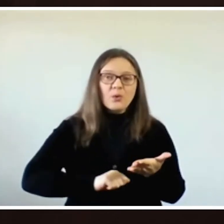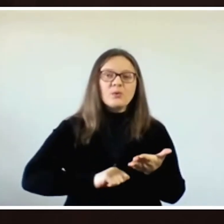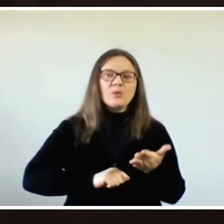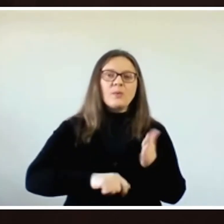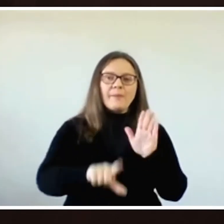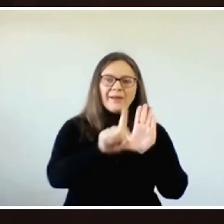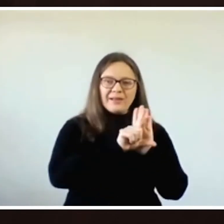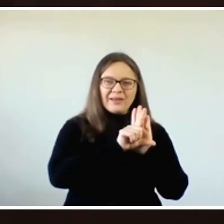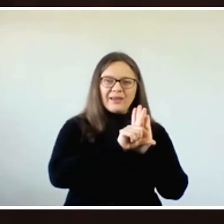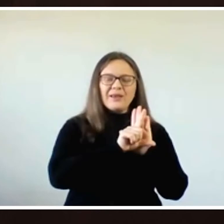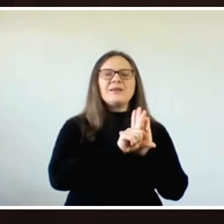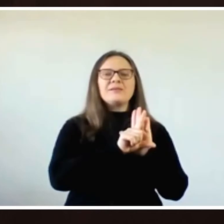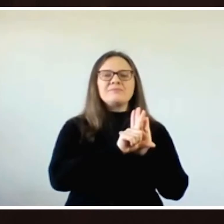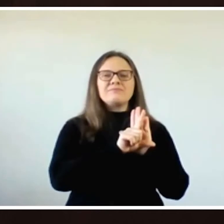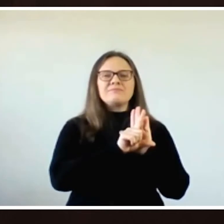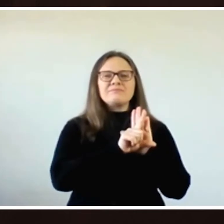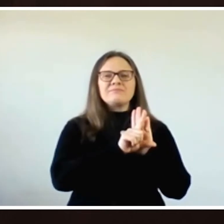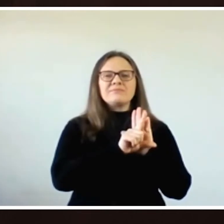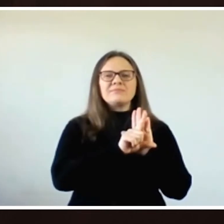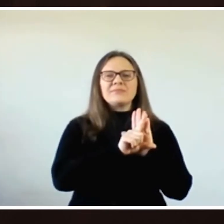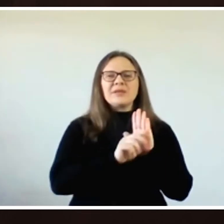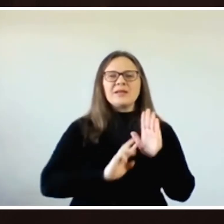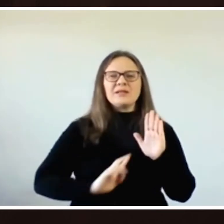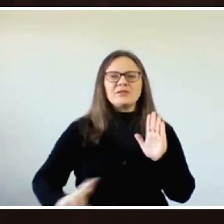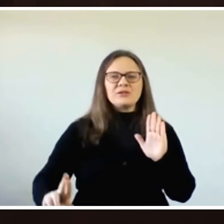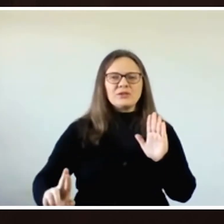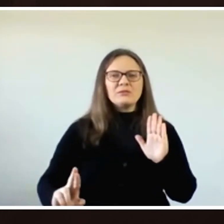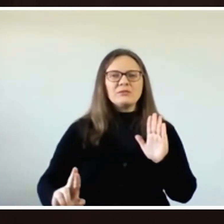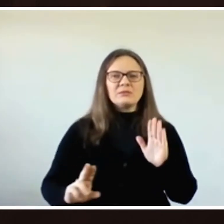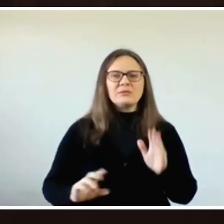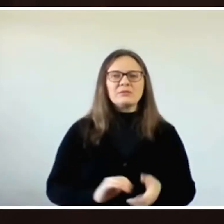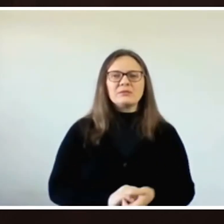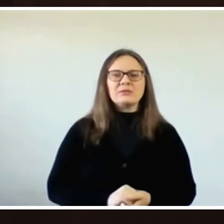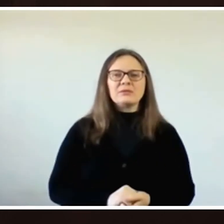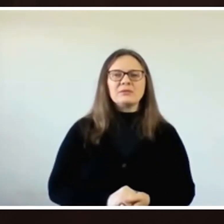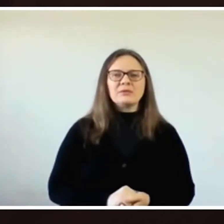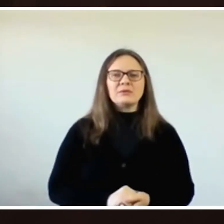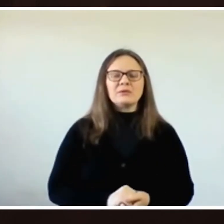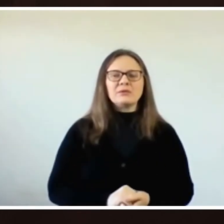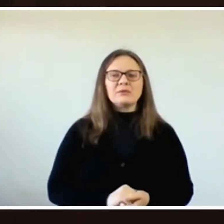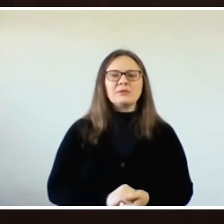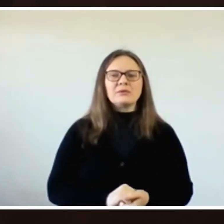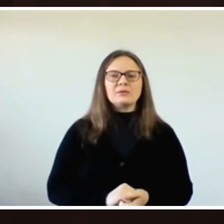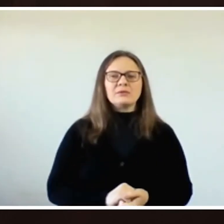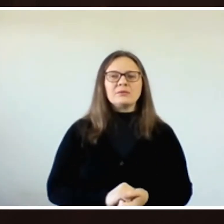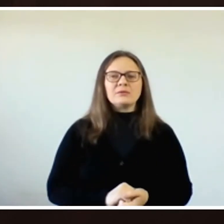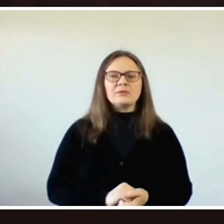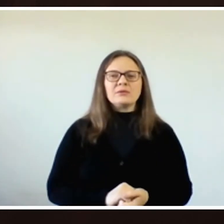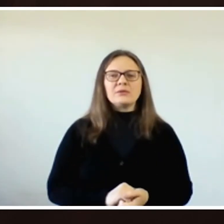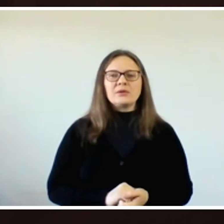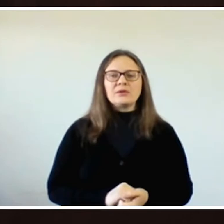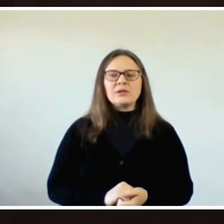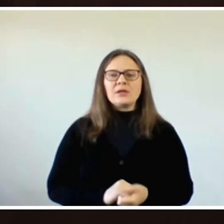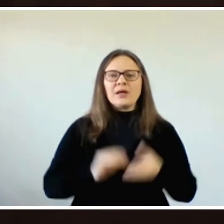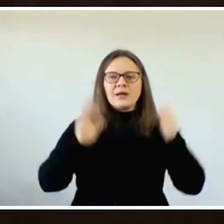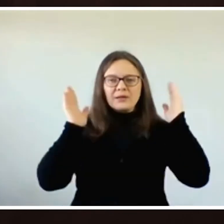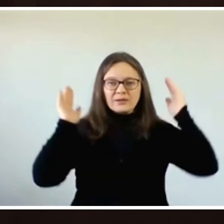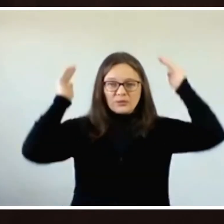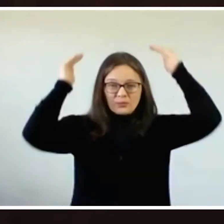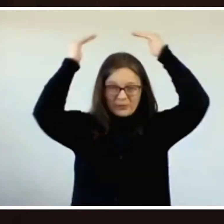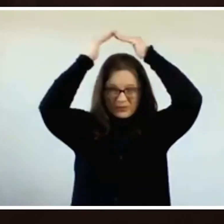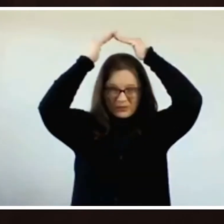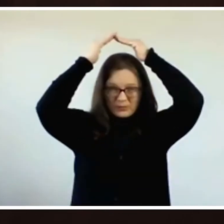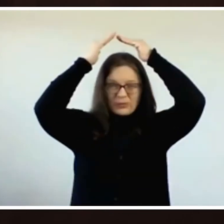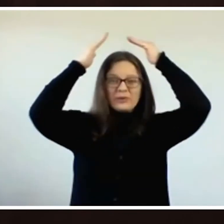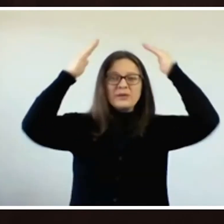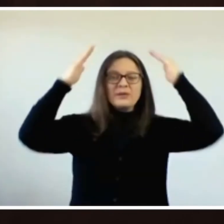E Constantino ordenou que Alexandre, bispo de Constantinopla se tornou capital do